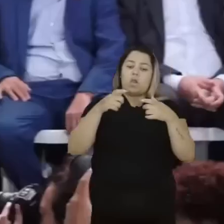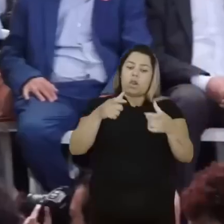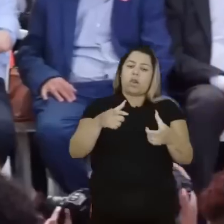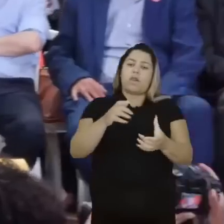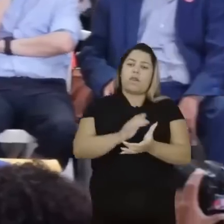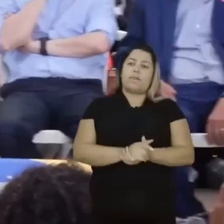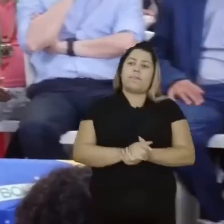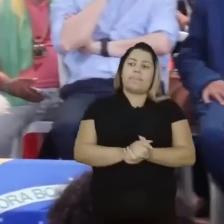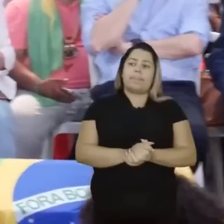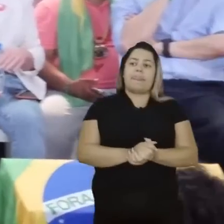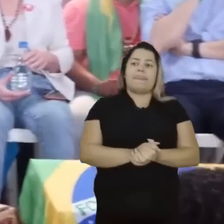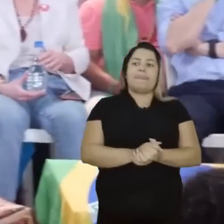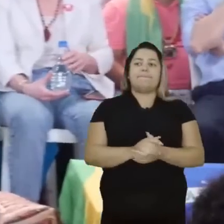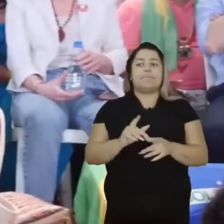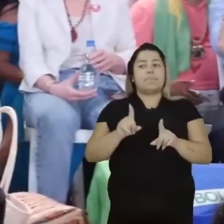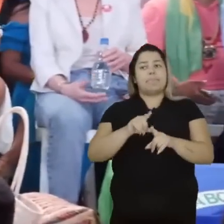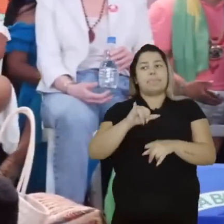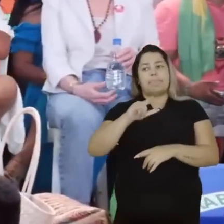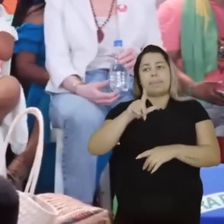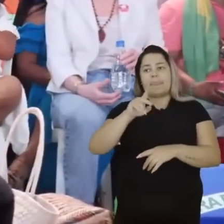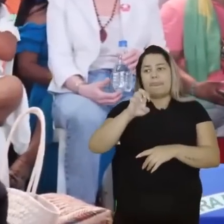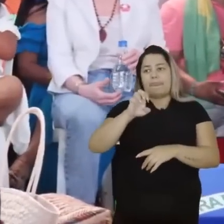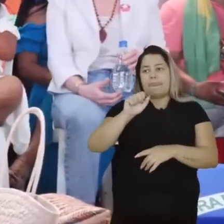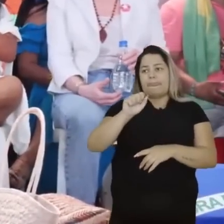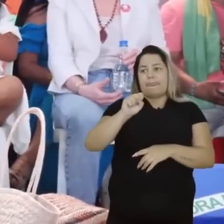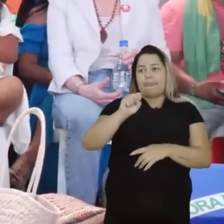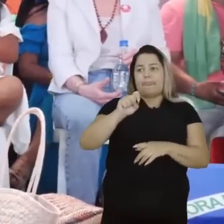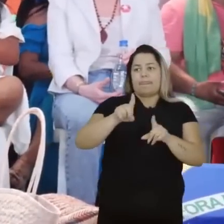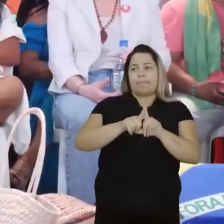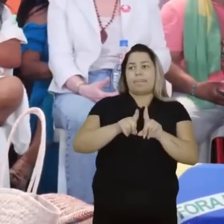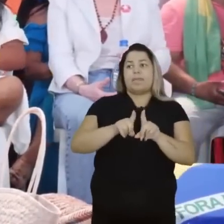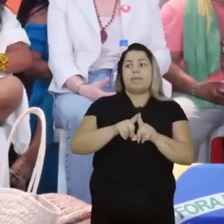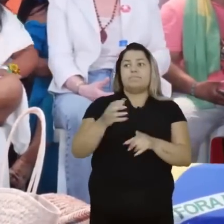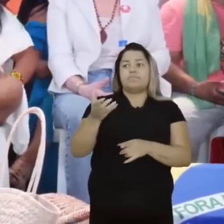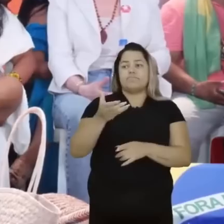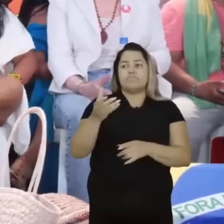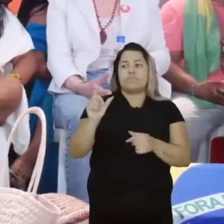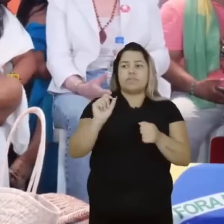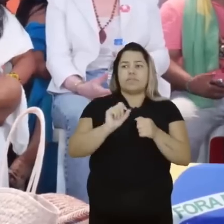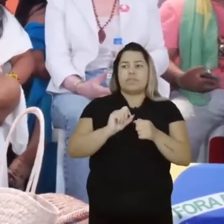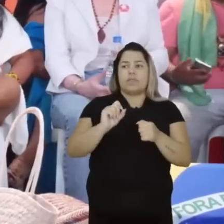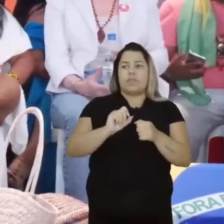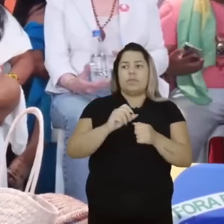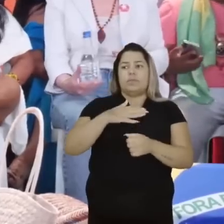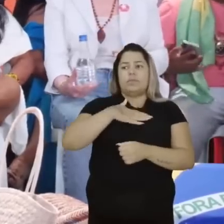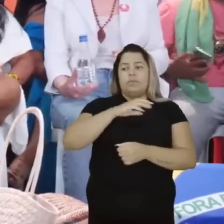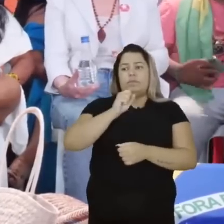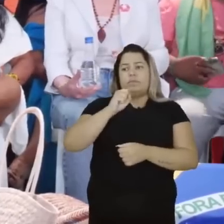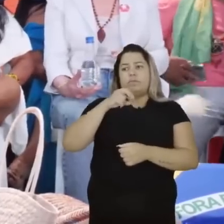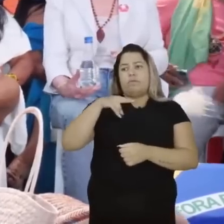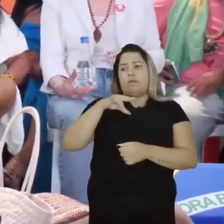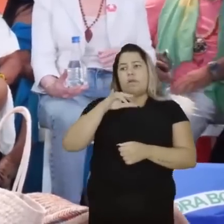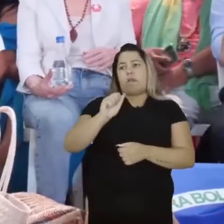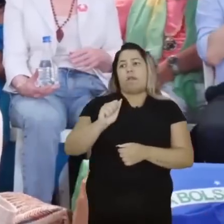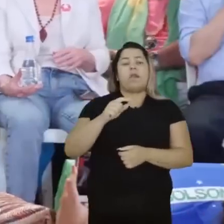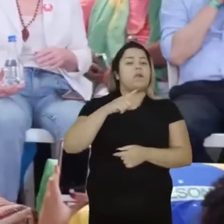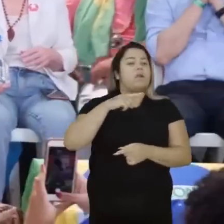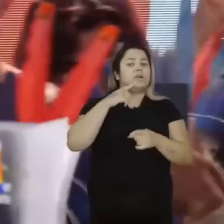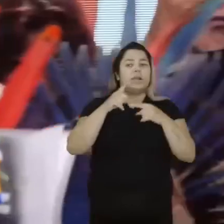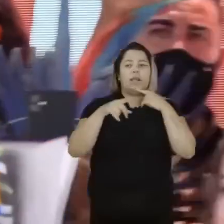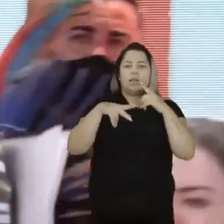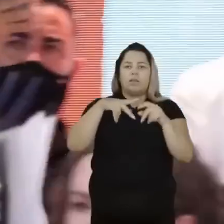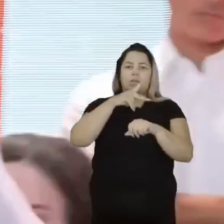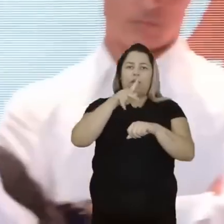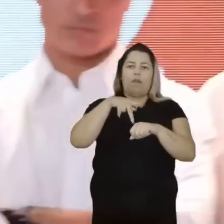essas invasões ilegais que eles fazem. Quero dizer para vocês, querida Sônia, ninguém neste